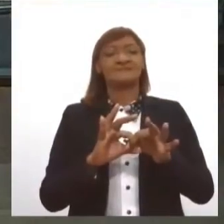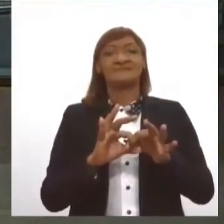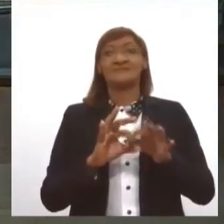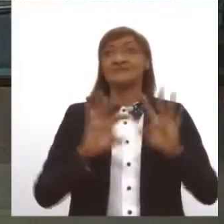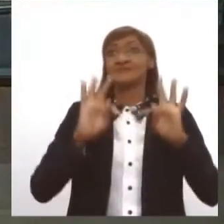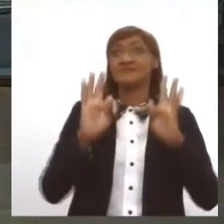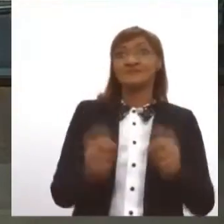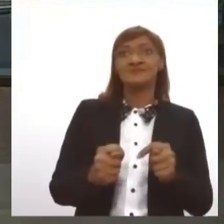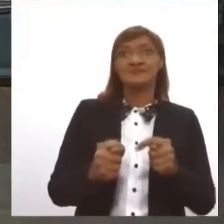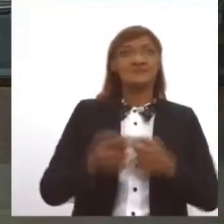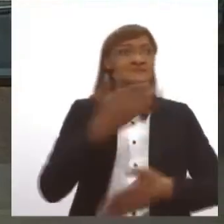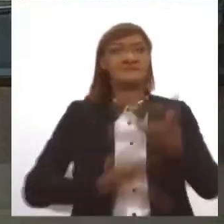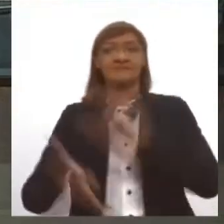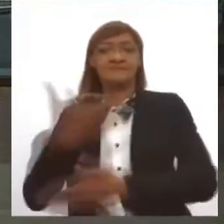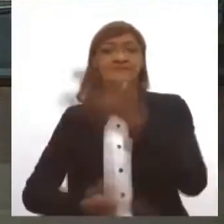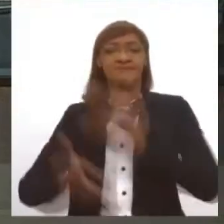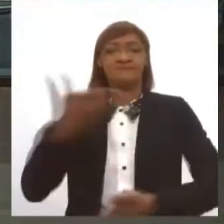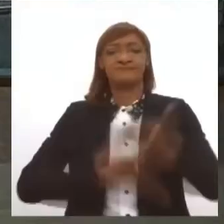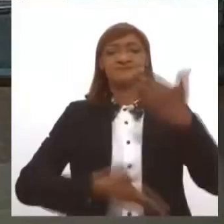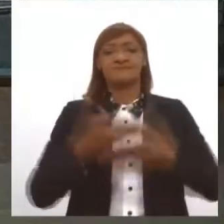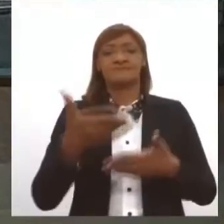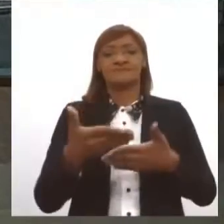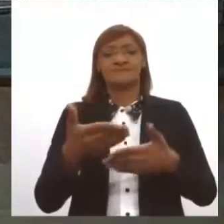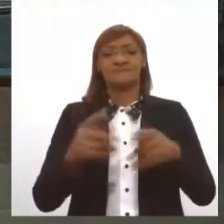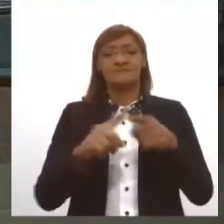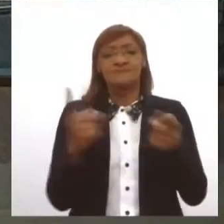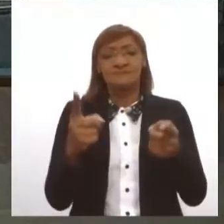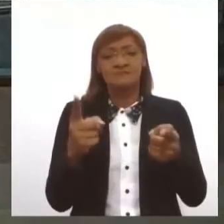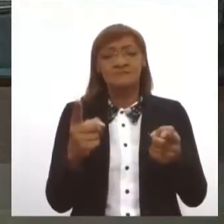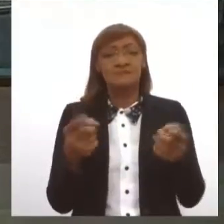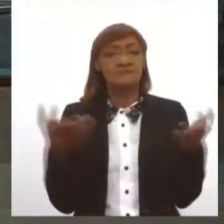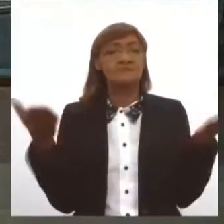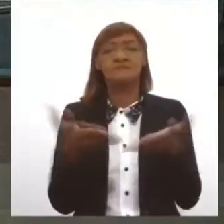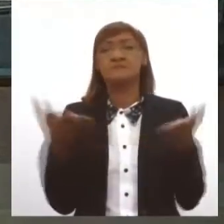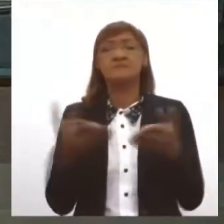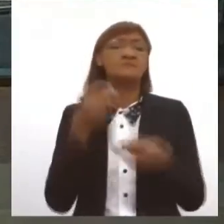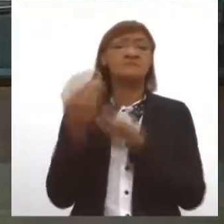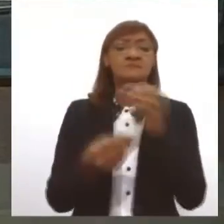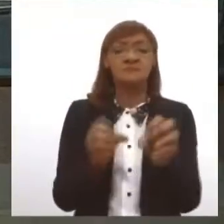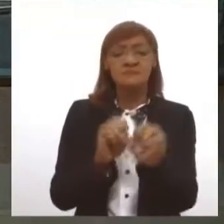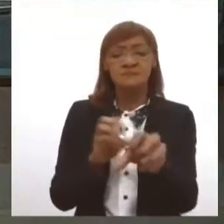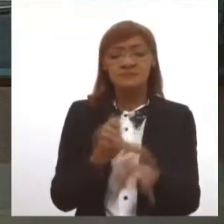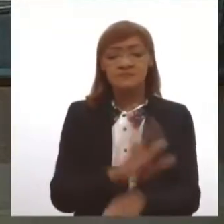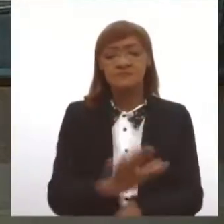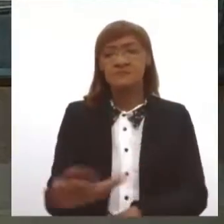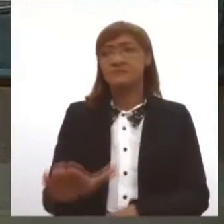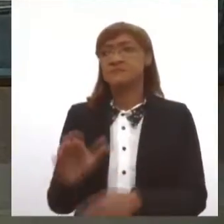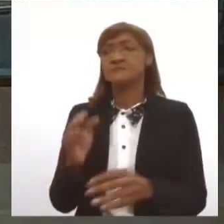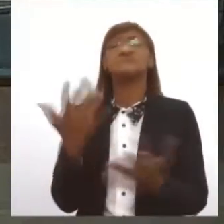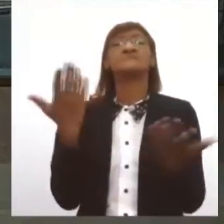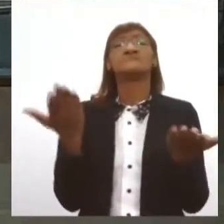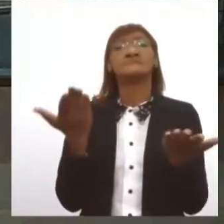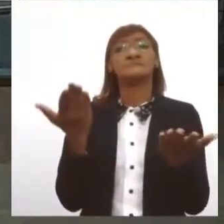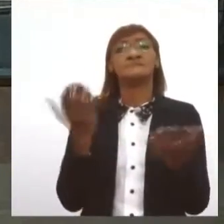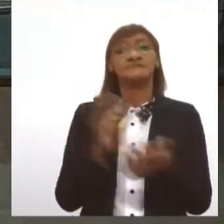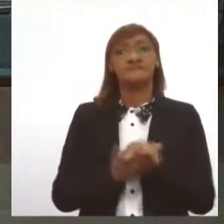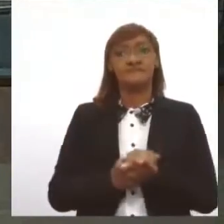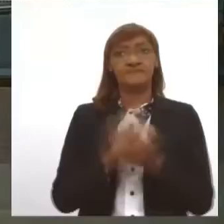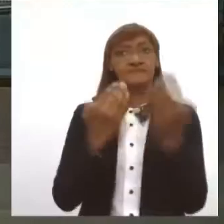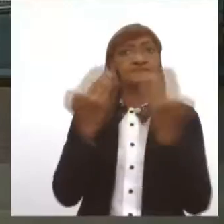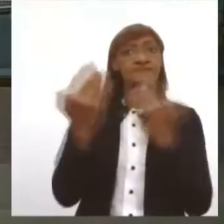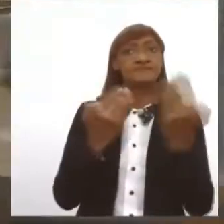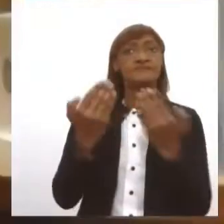socialização. Como é que isso tem sido colocado na mente dessas crianças através da psicologia?